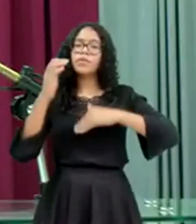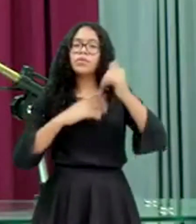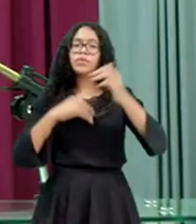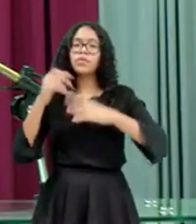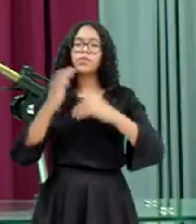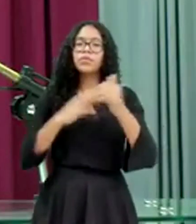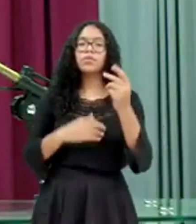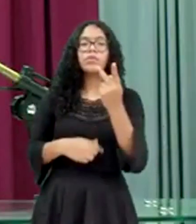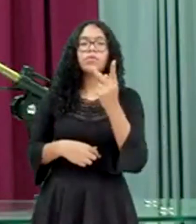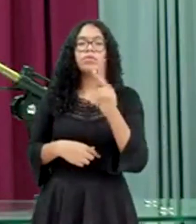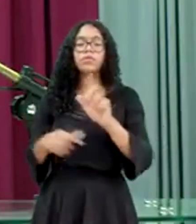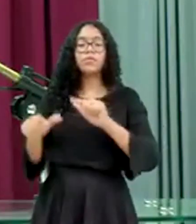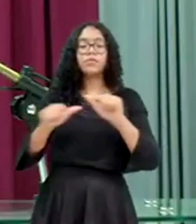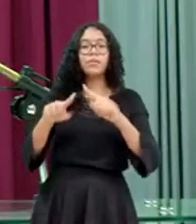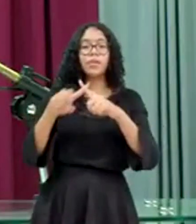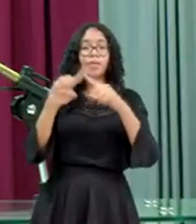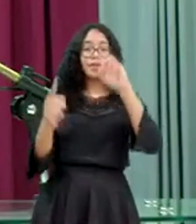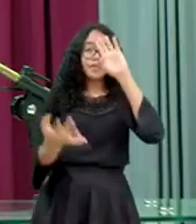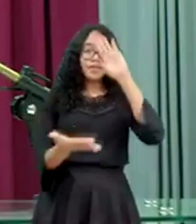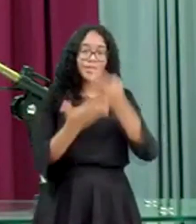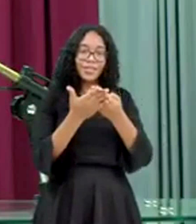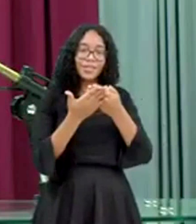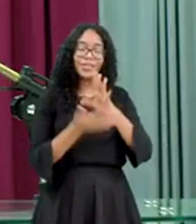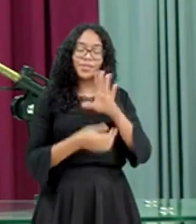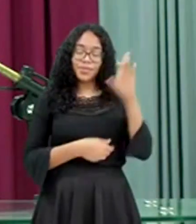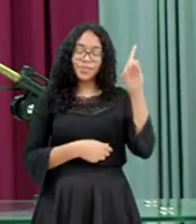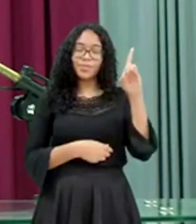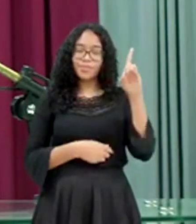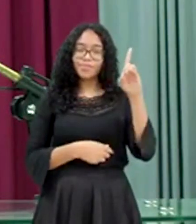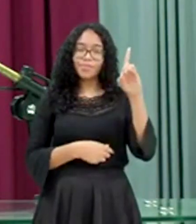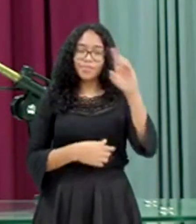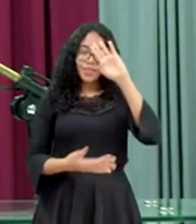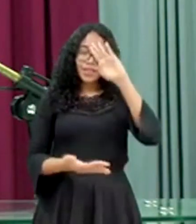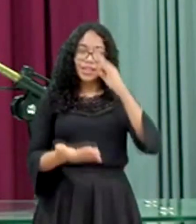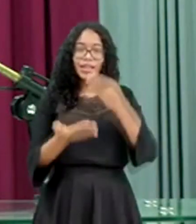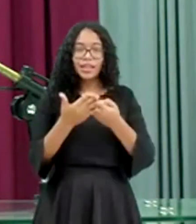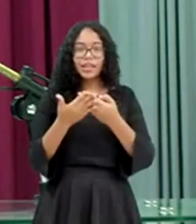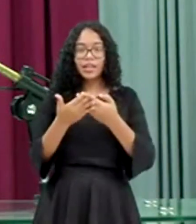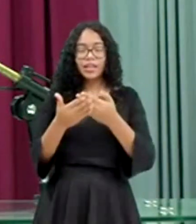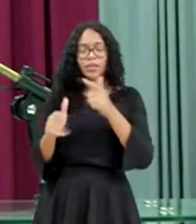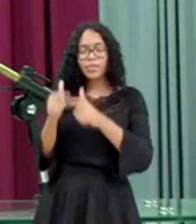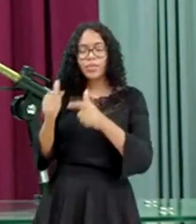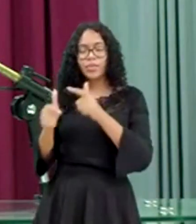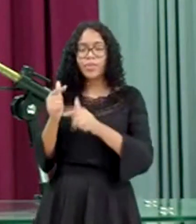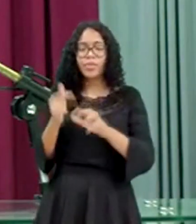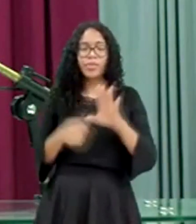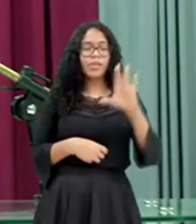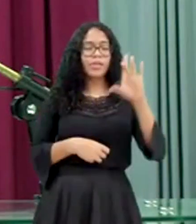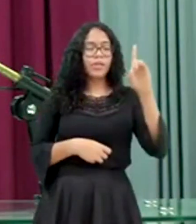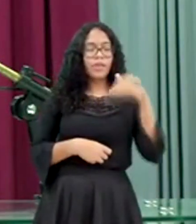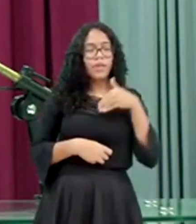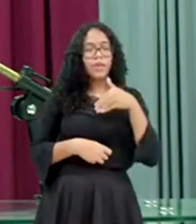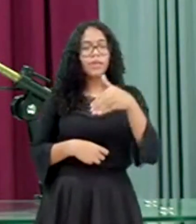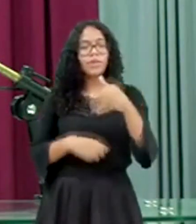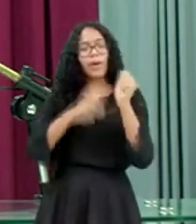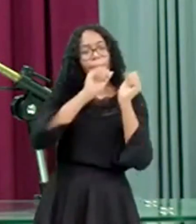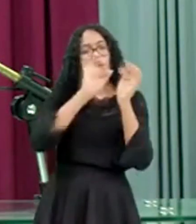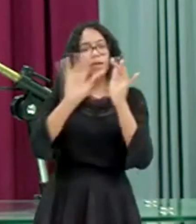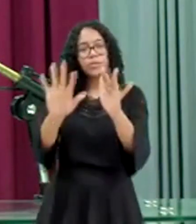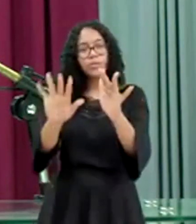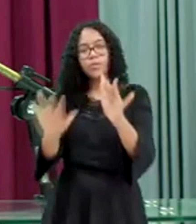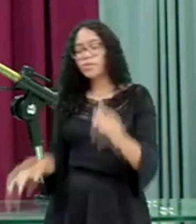de atividade, creia em Deus. Creia que no meio da crise Deus vai continuar lhe